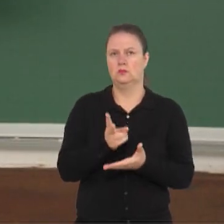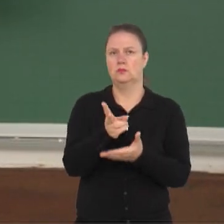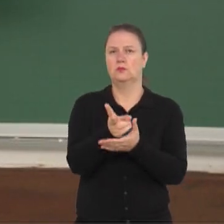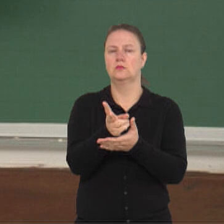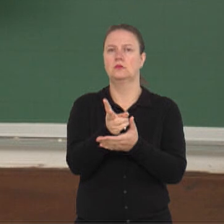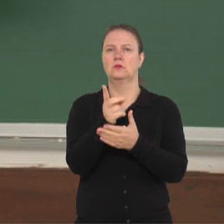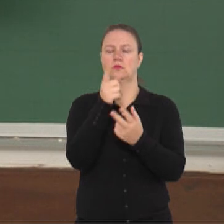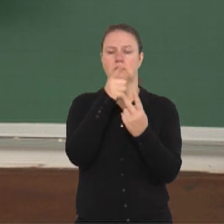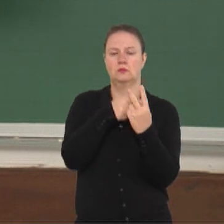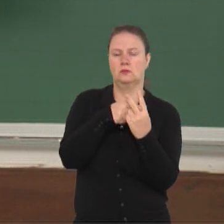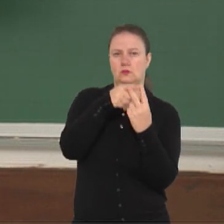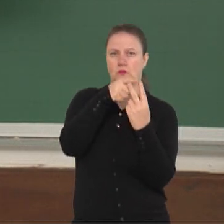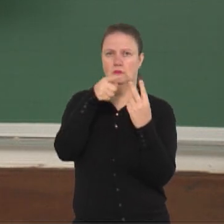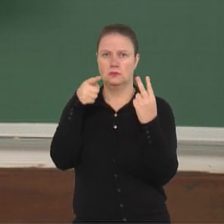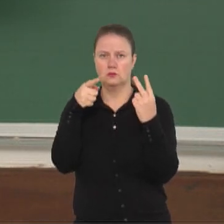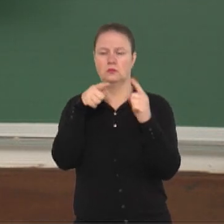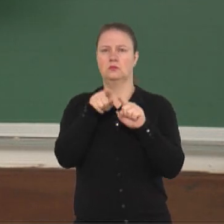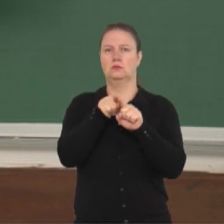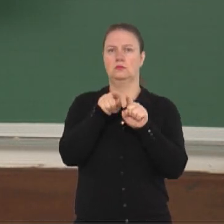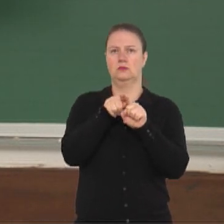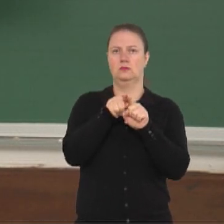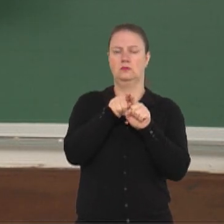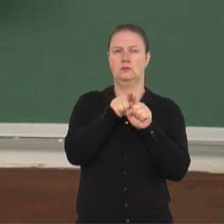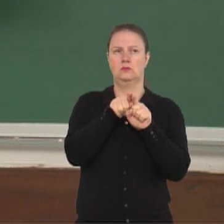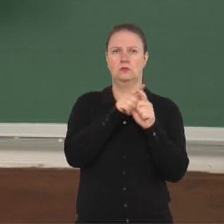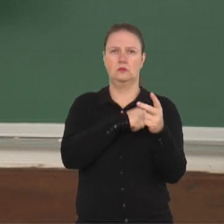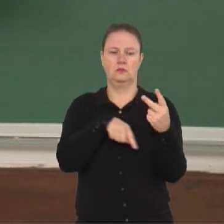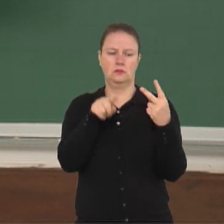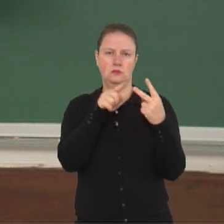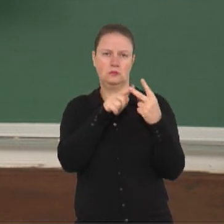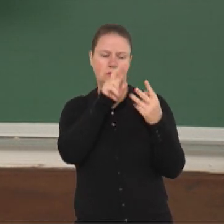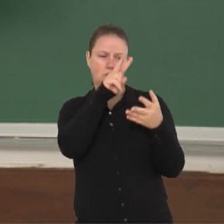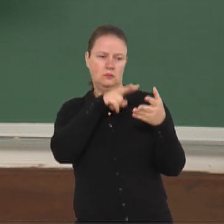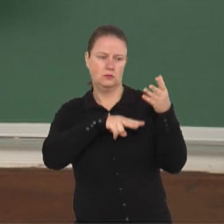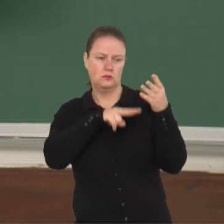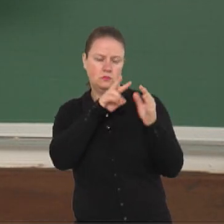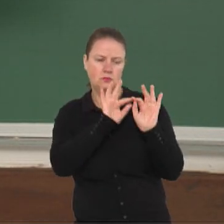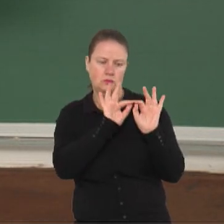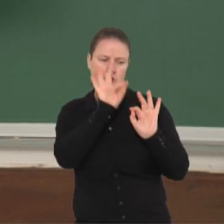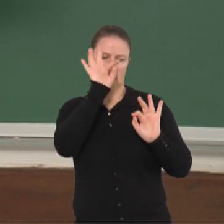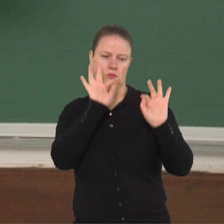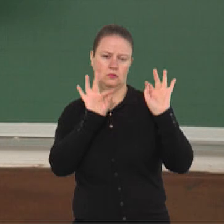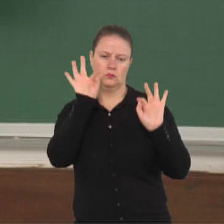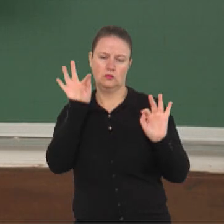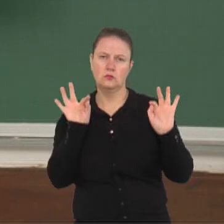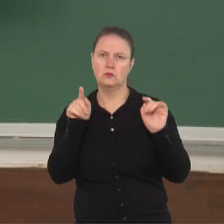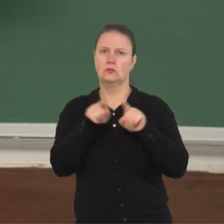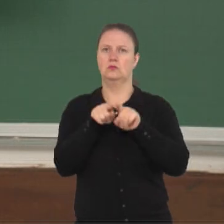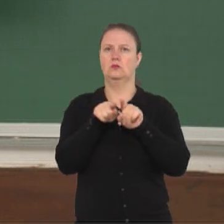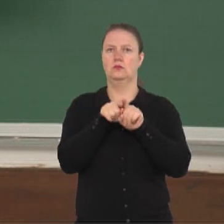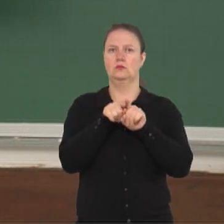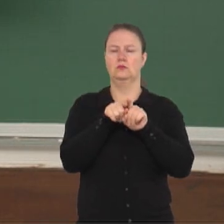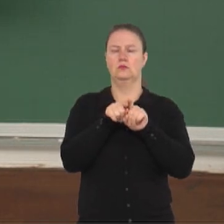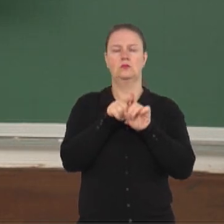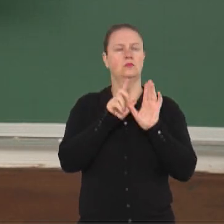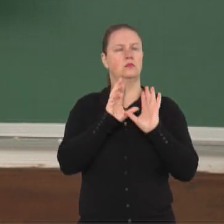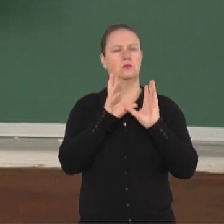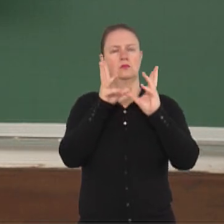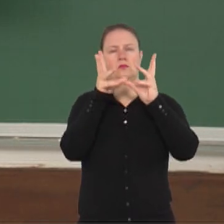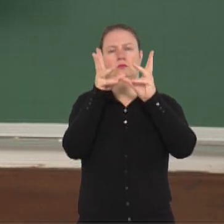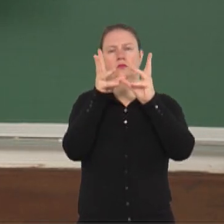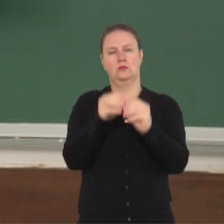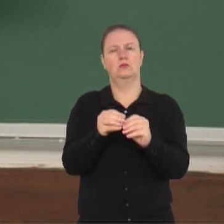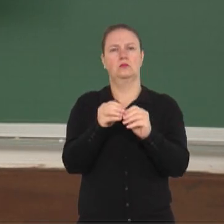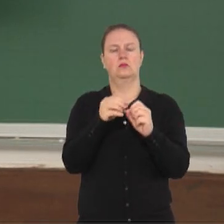das raízes da função, da leitura gráfica da função quadrática e vamos resolver